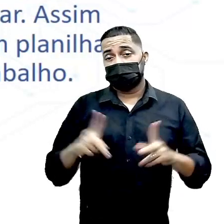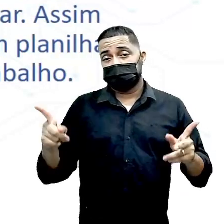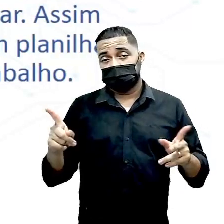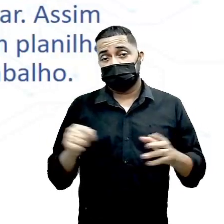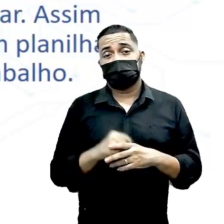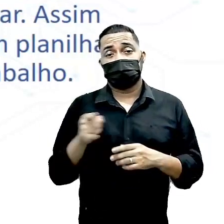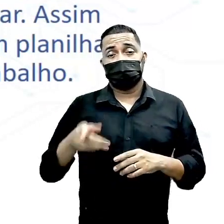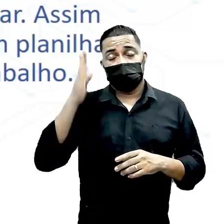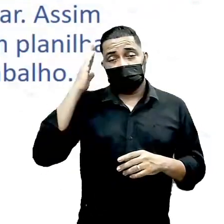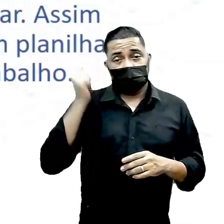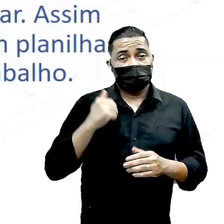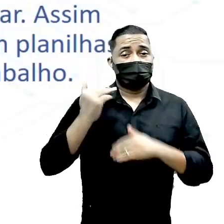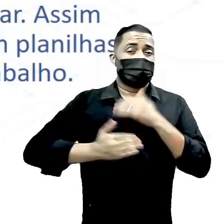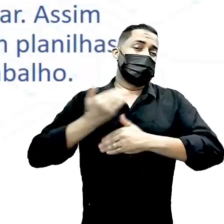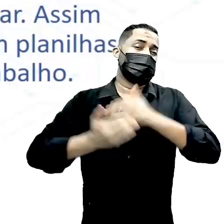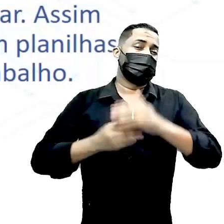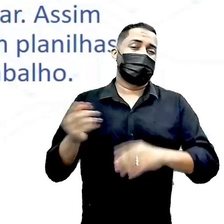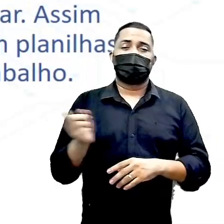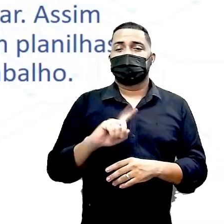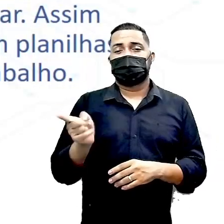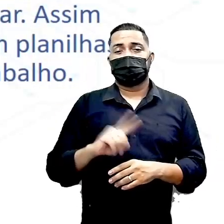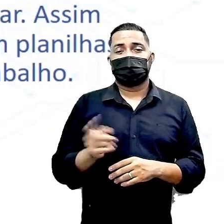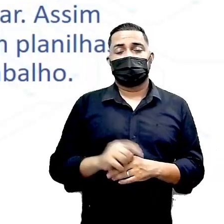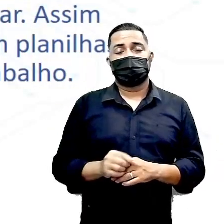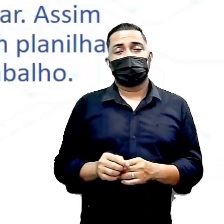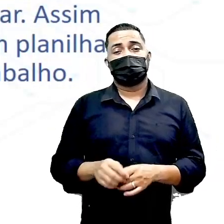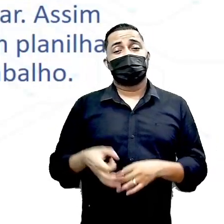você sabe que desenvolver não é algo que é trivial.